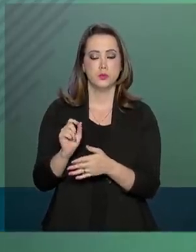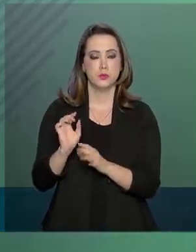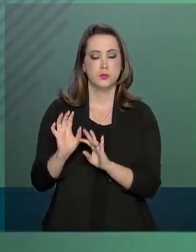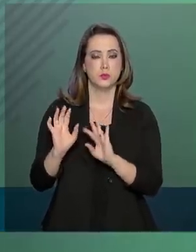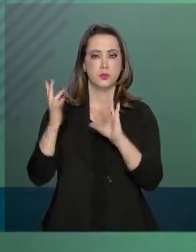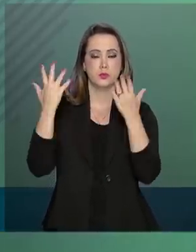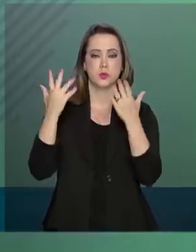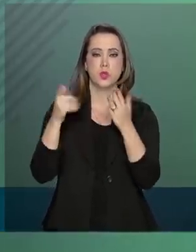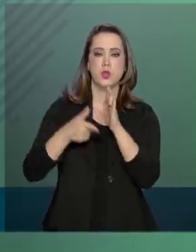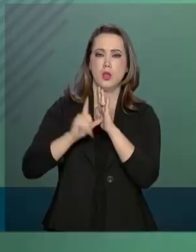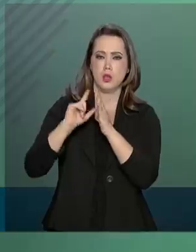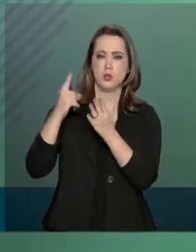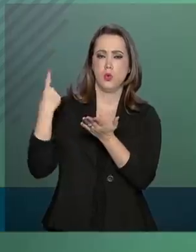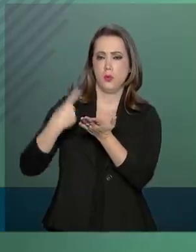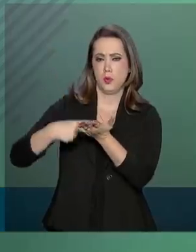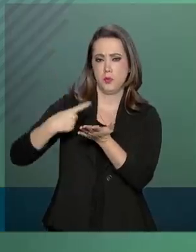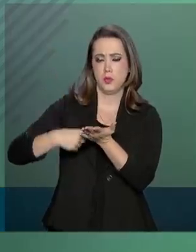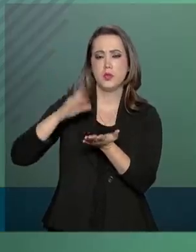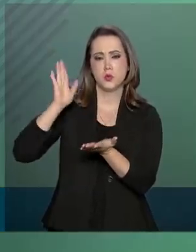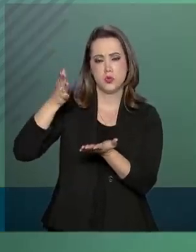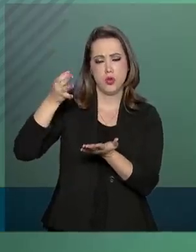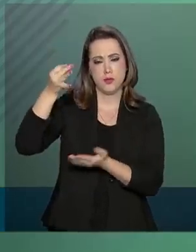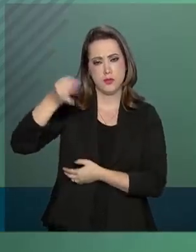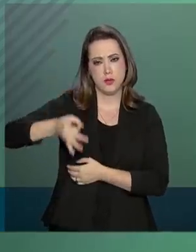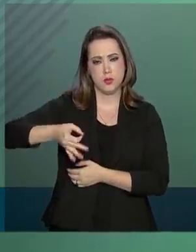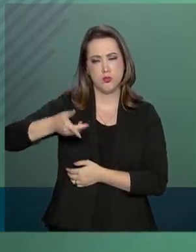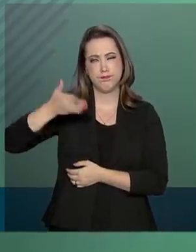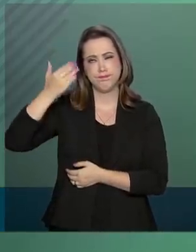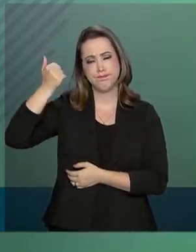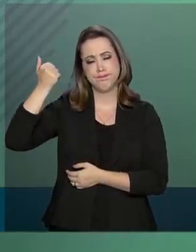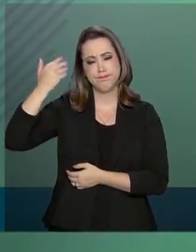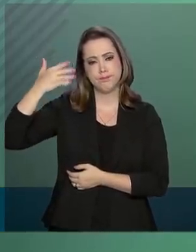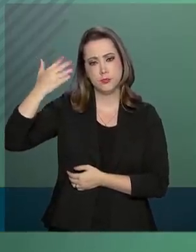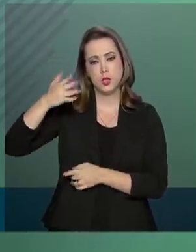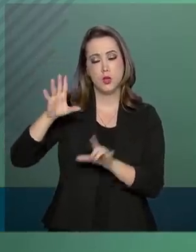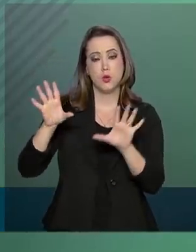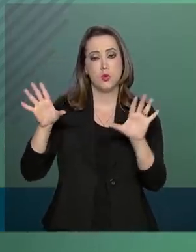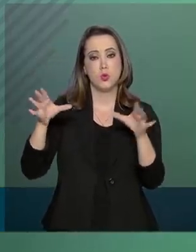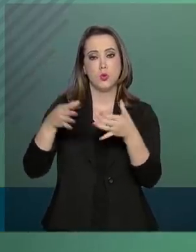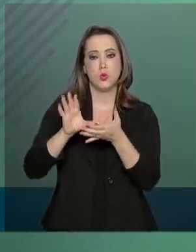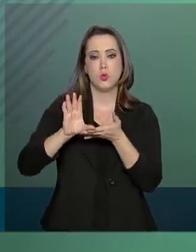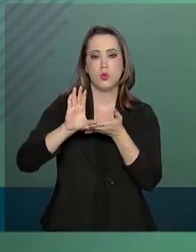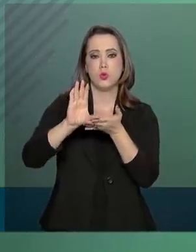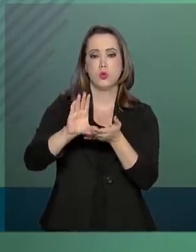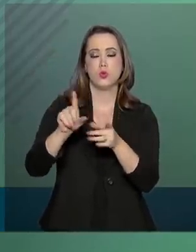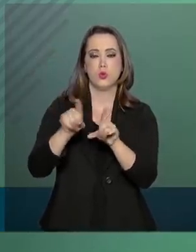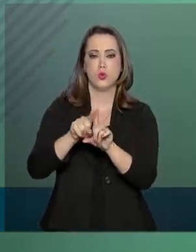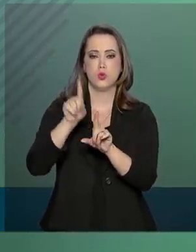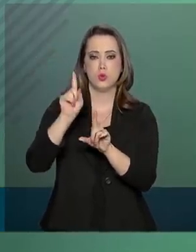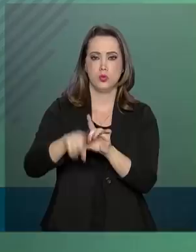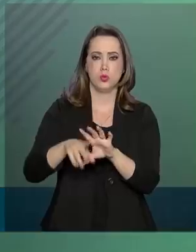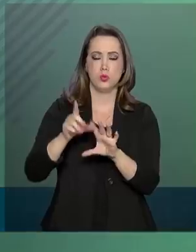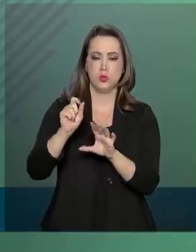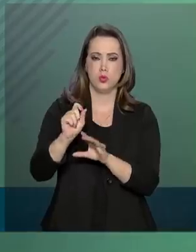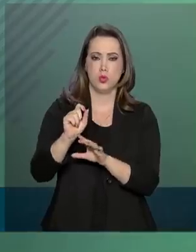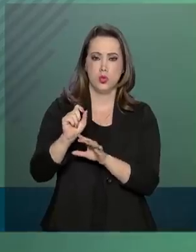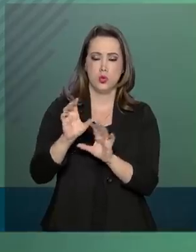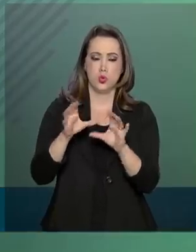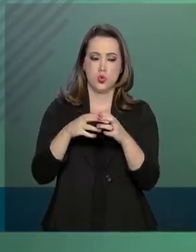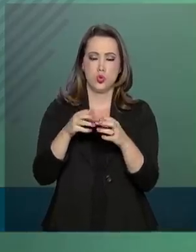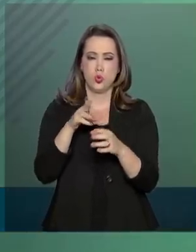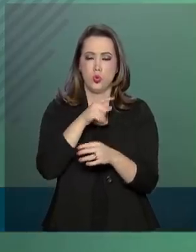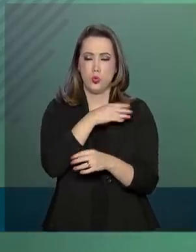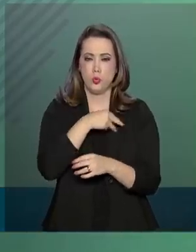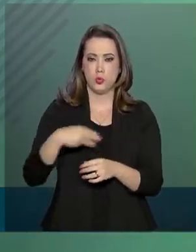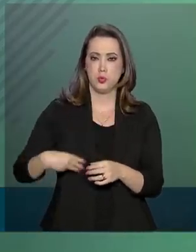evento previamente programado do conselho interdenominacional de ministros evangélicos